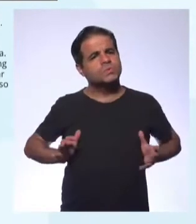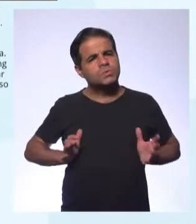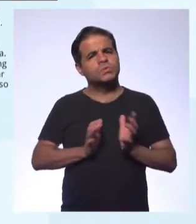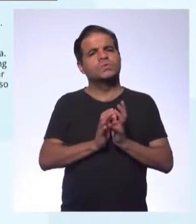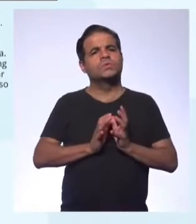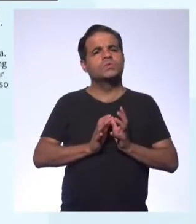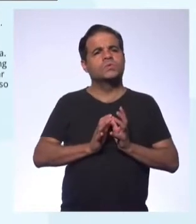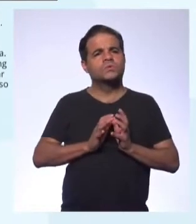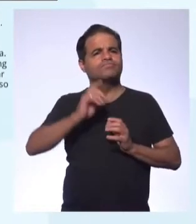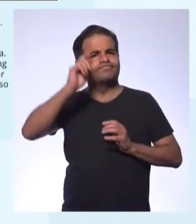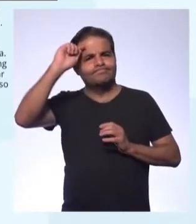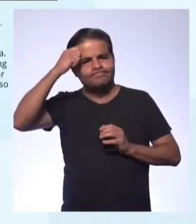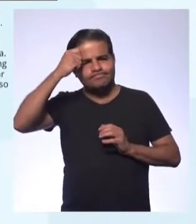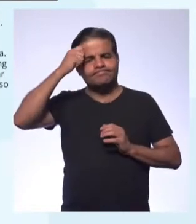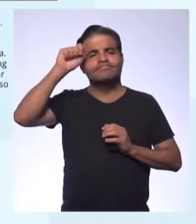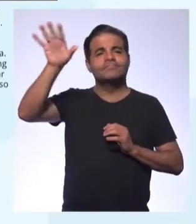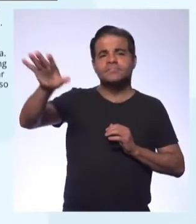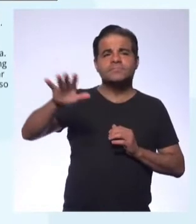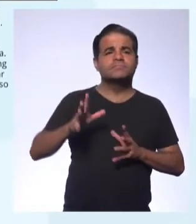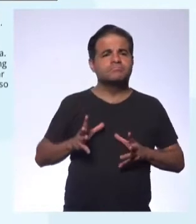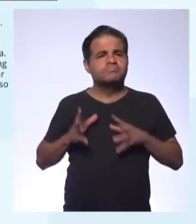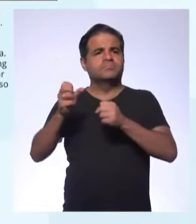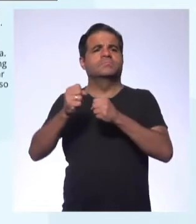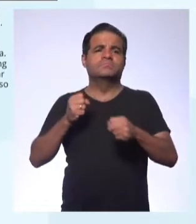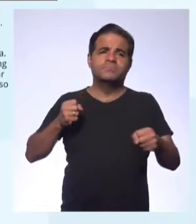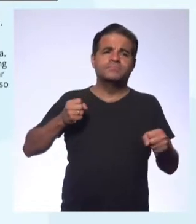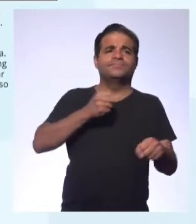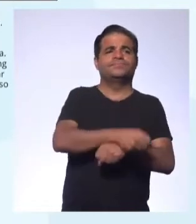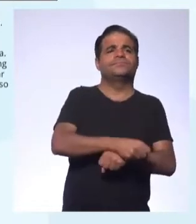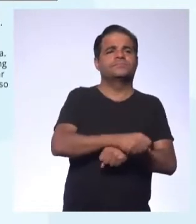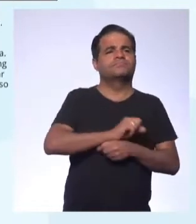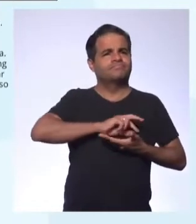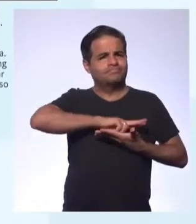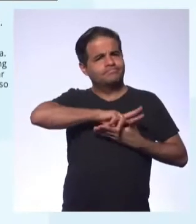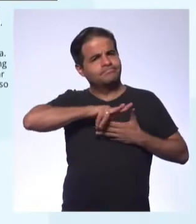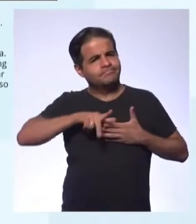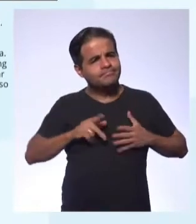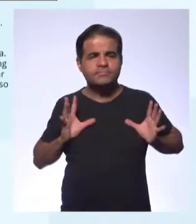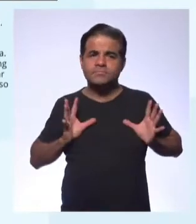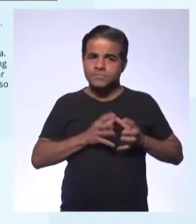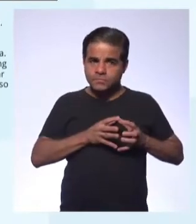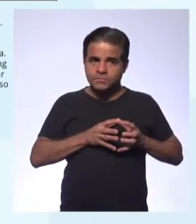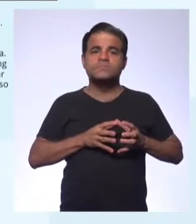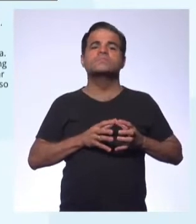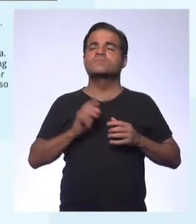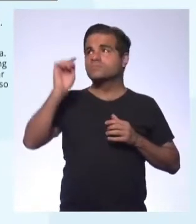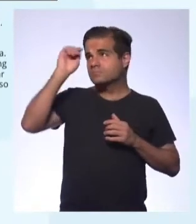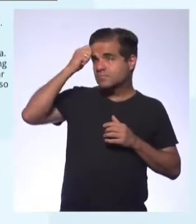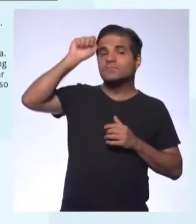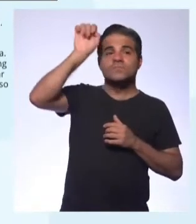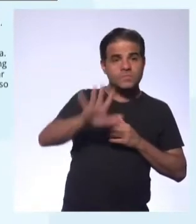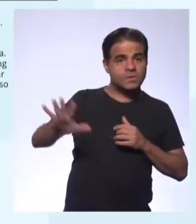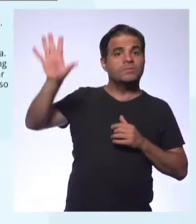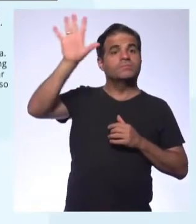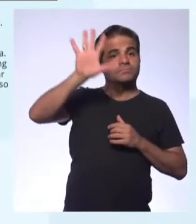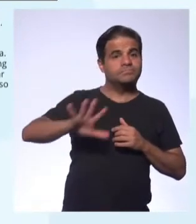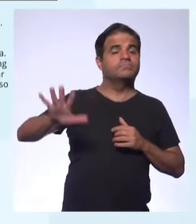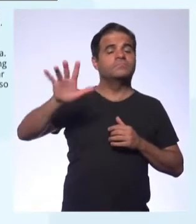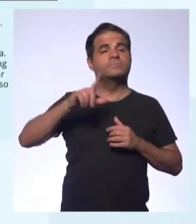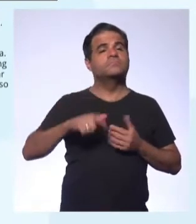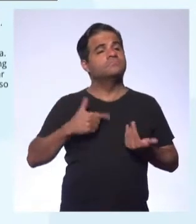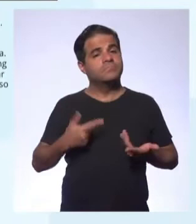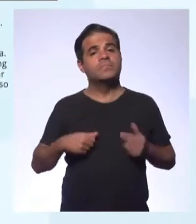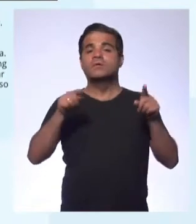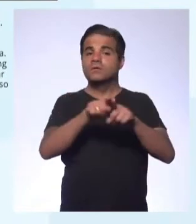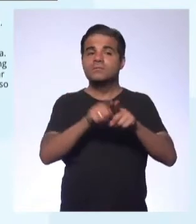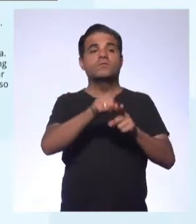pelos pretos africanos com a captura e escravização das diversas etnias e grupos no continente.